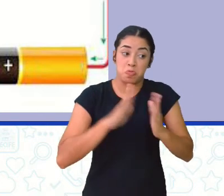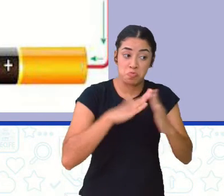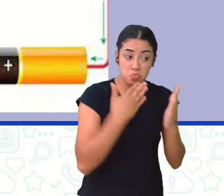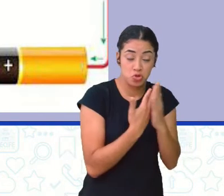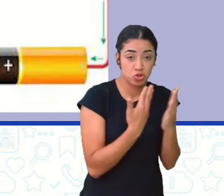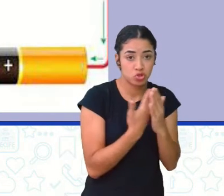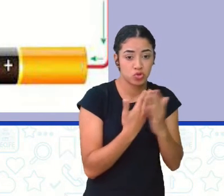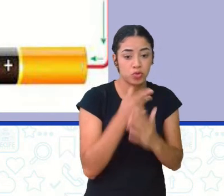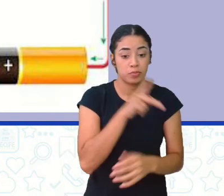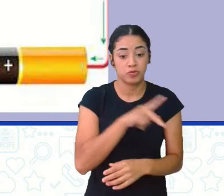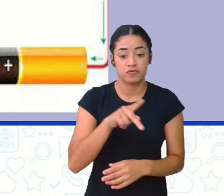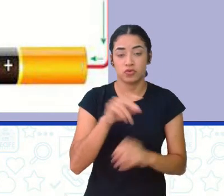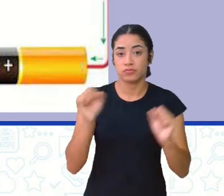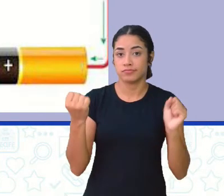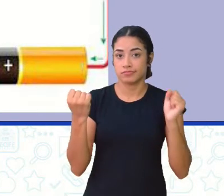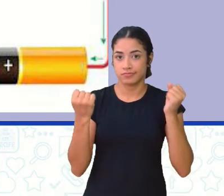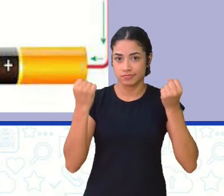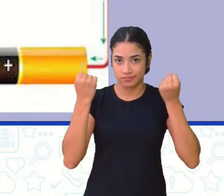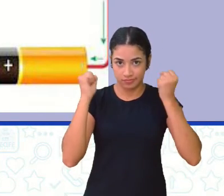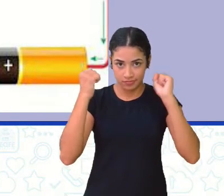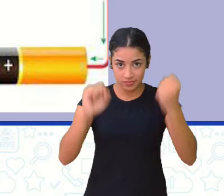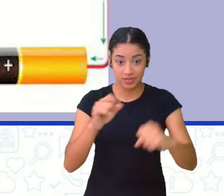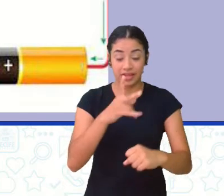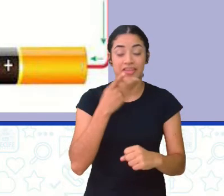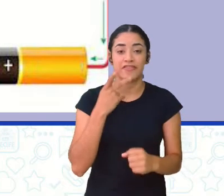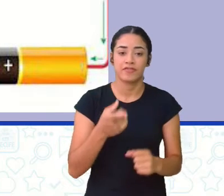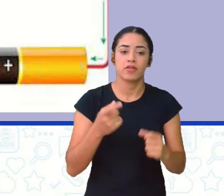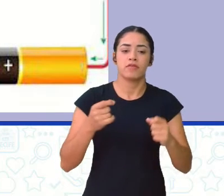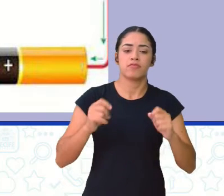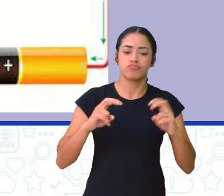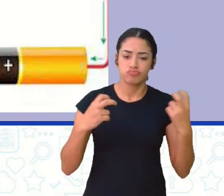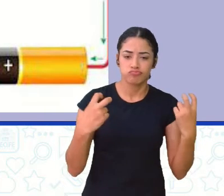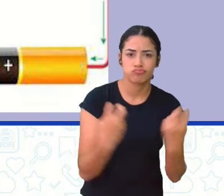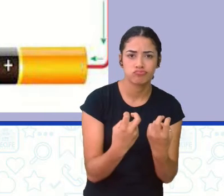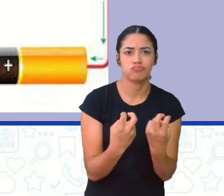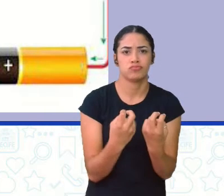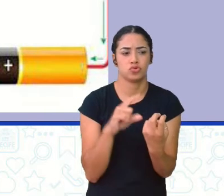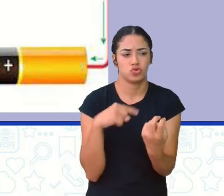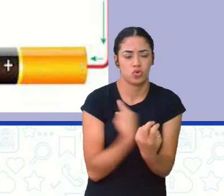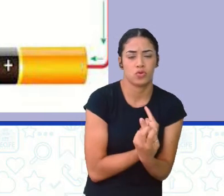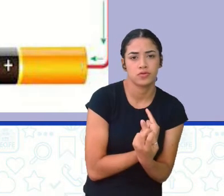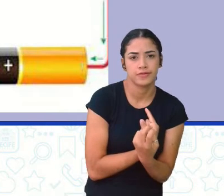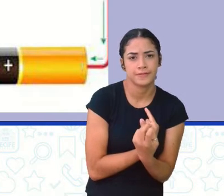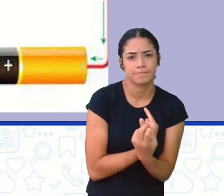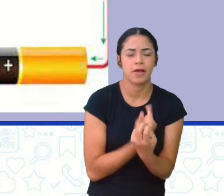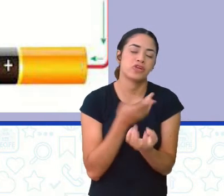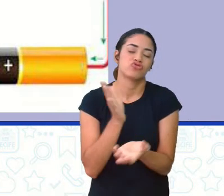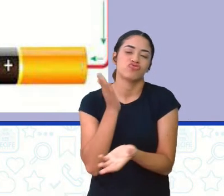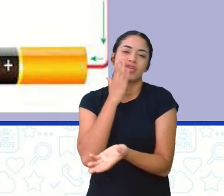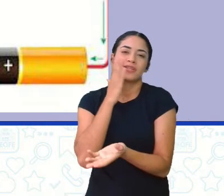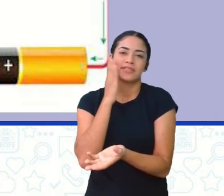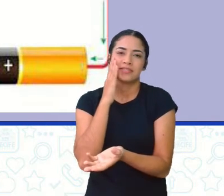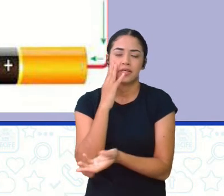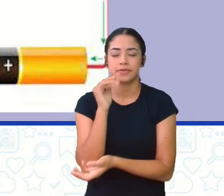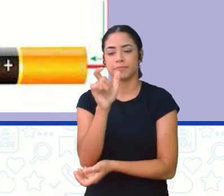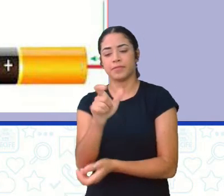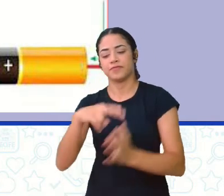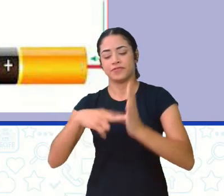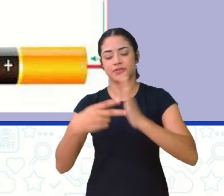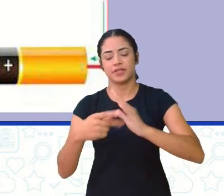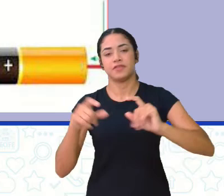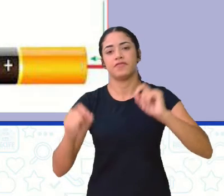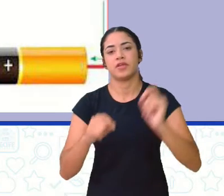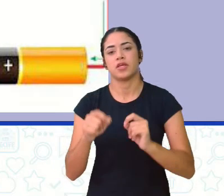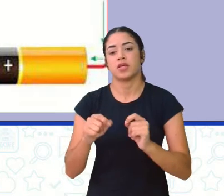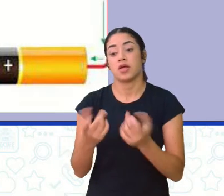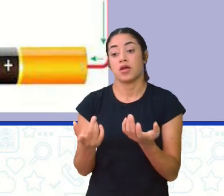a professora de educação física faz um circuito com a gente. Ah, que legal. Ah, eu já sei também o circuito, né?